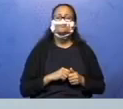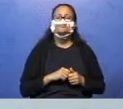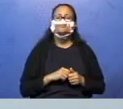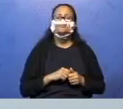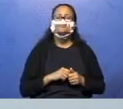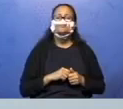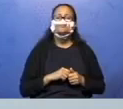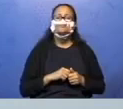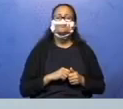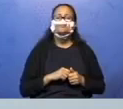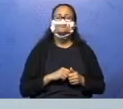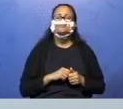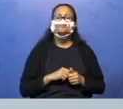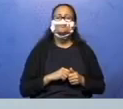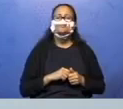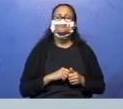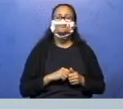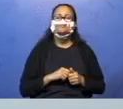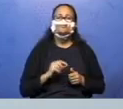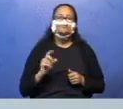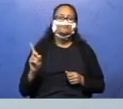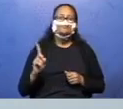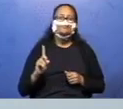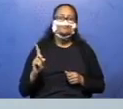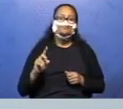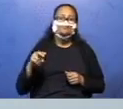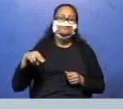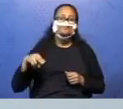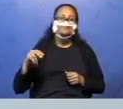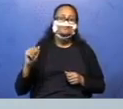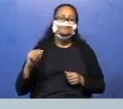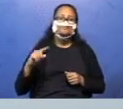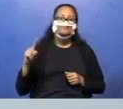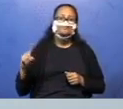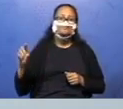Facinho, né? Já vou até aqui. Não.